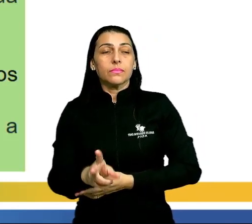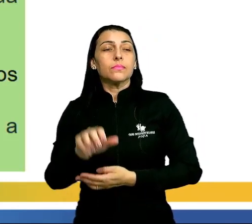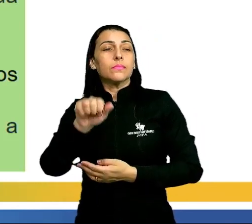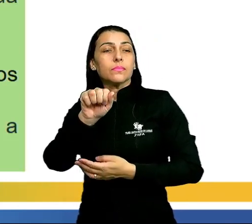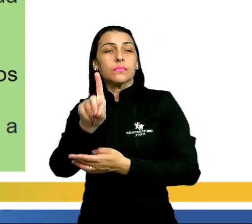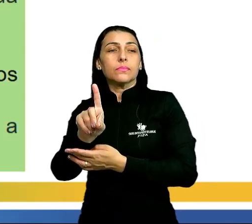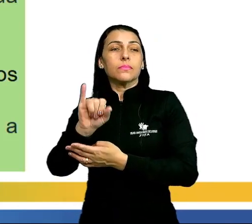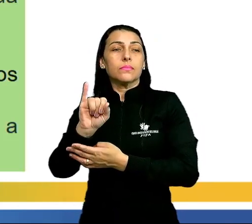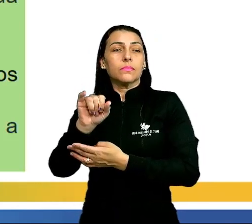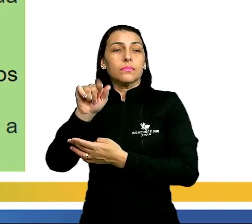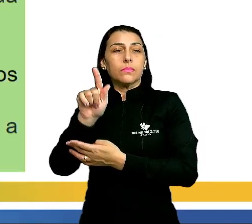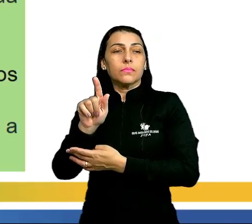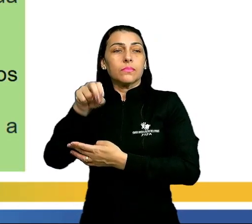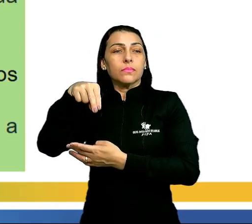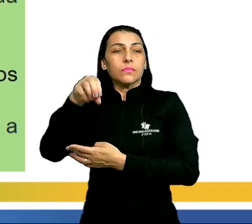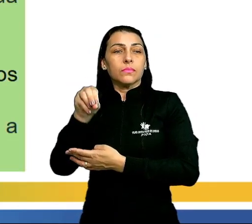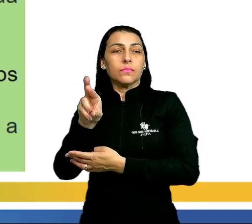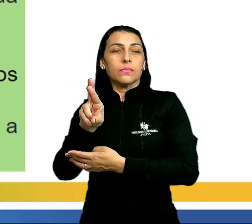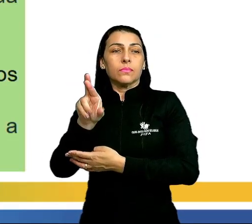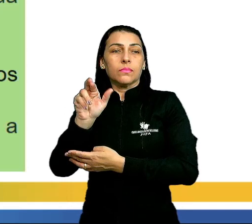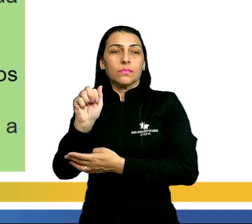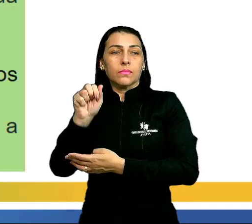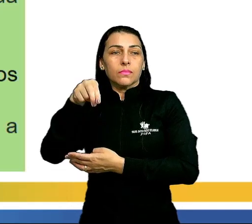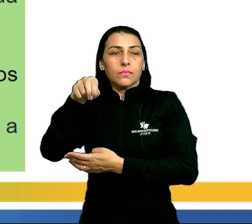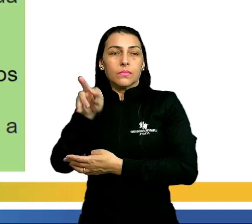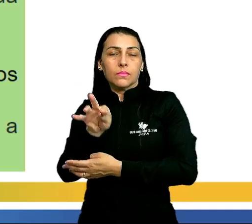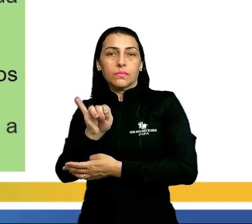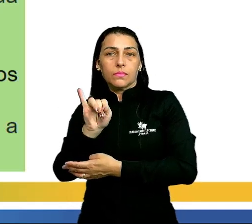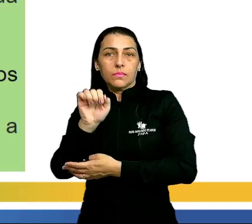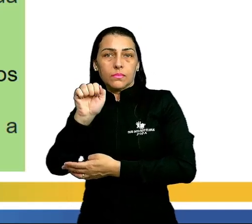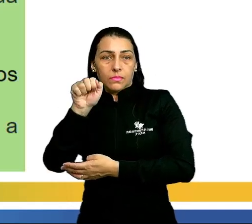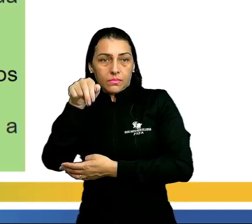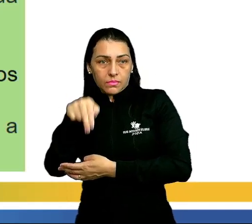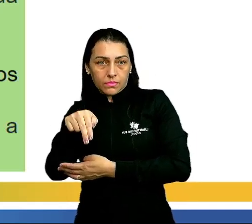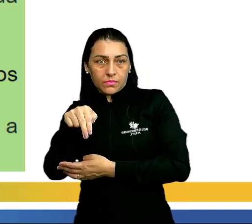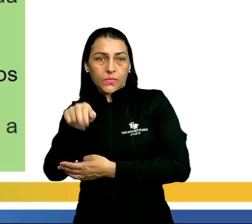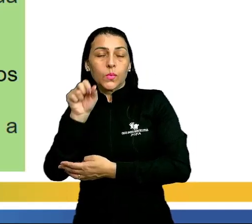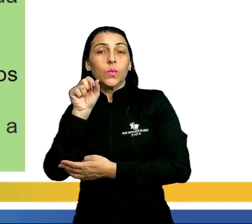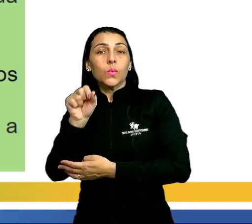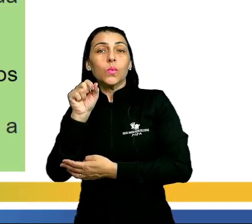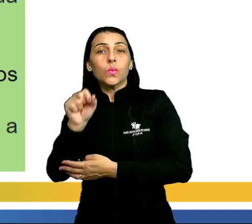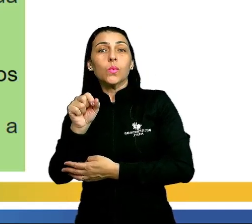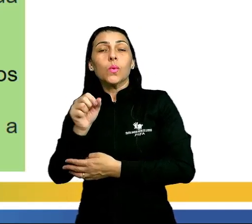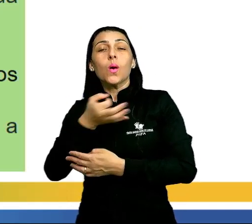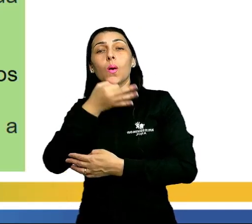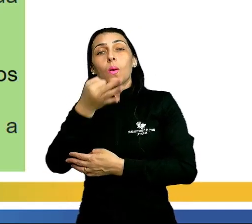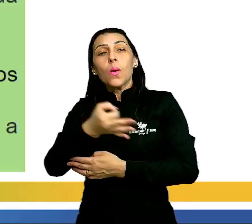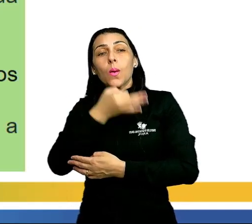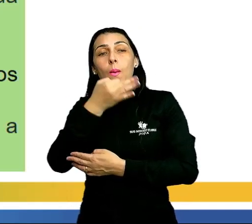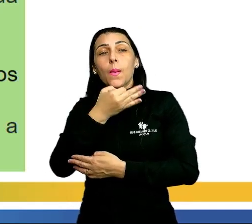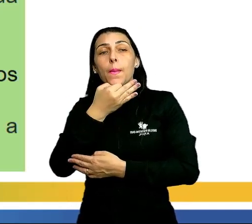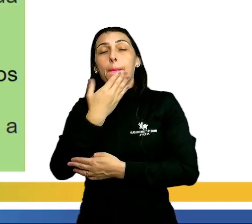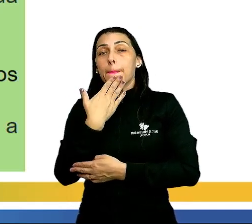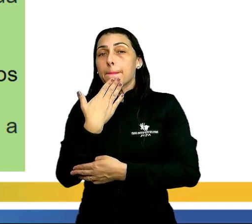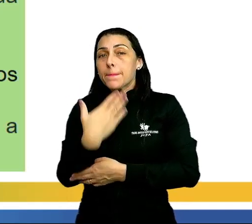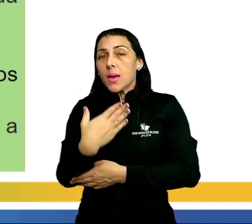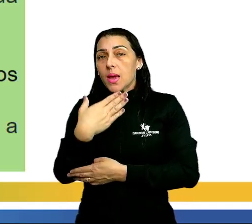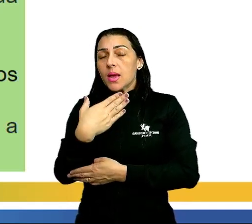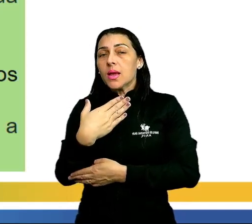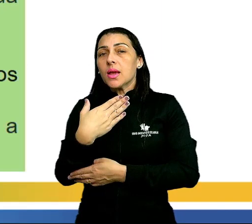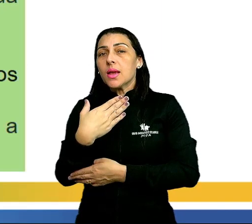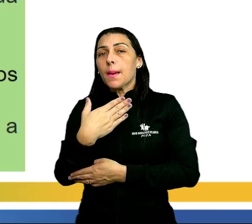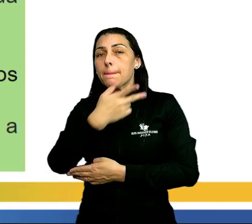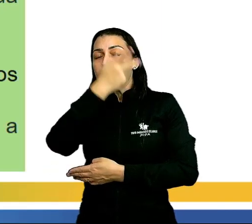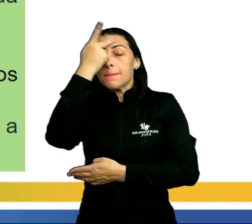nós temos ainda o argumento ad ignorantia, que é o argumento por apelo à ignorância.